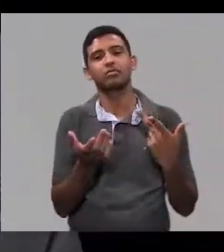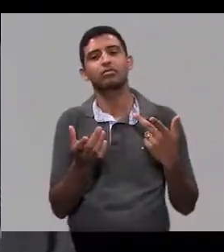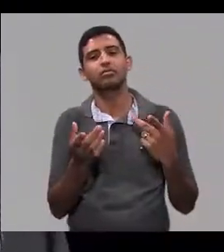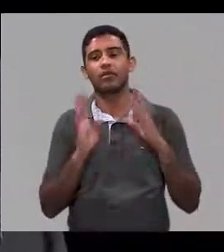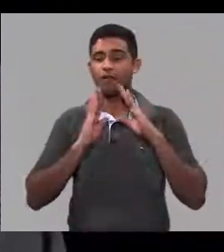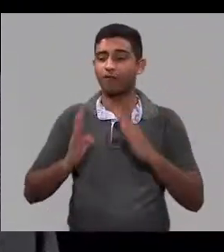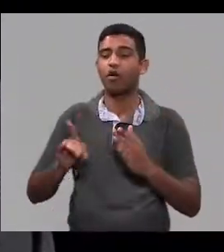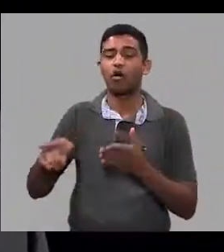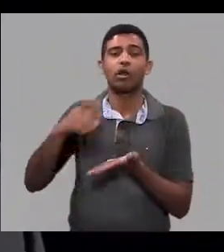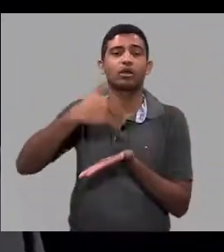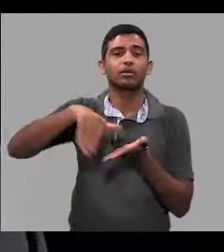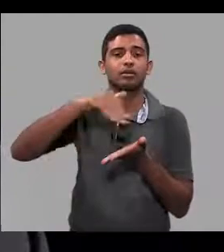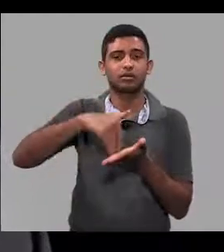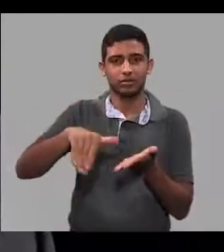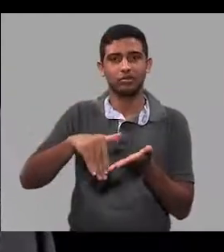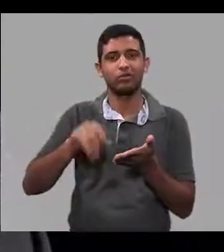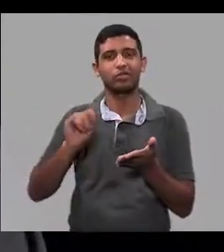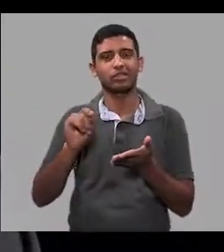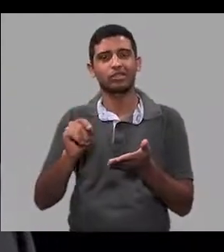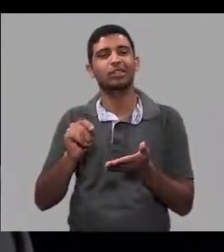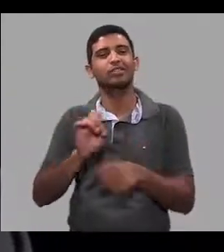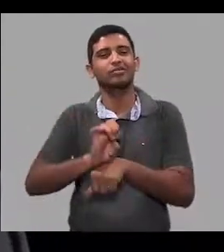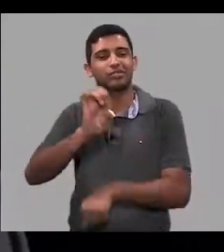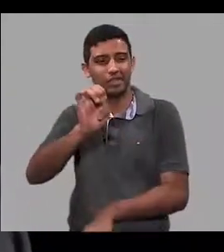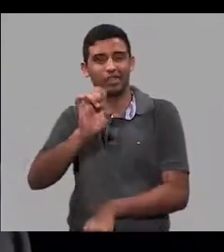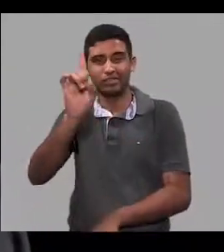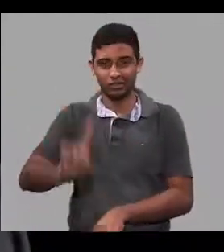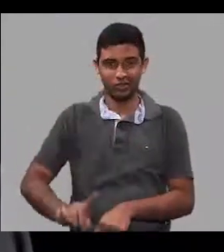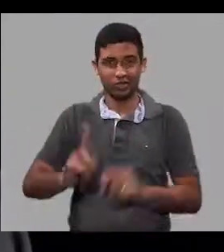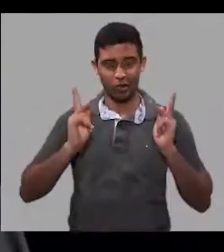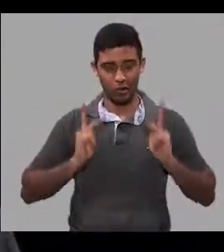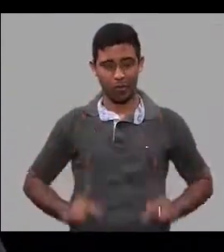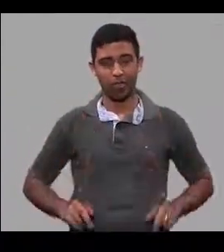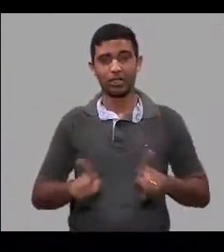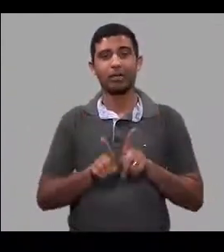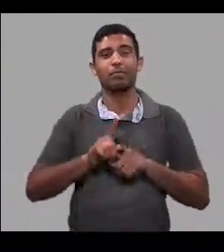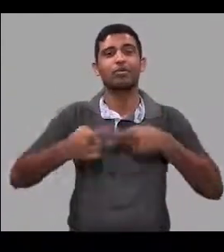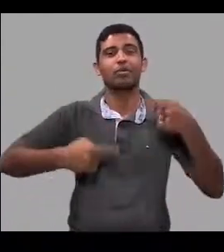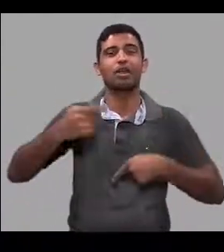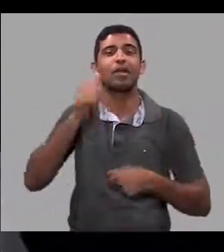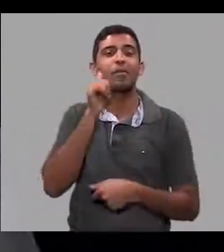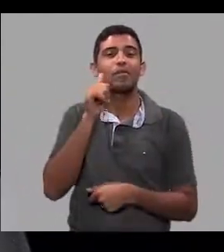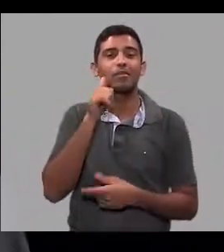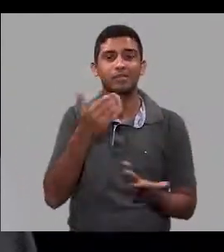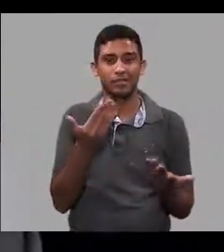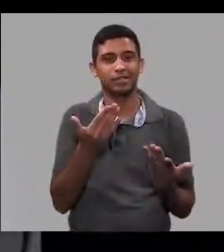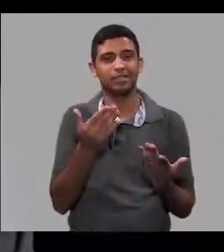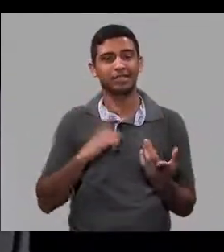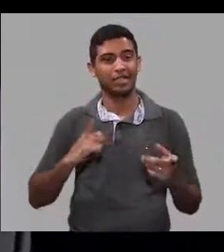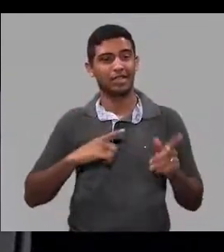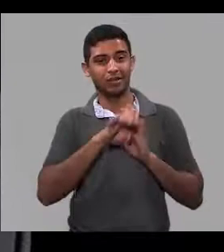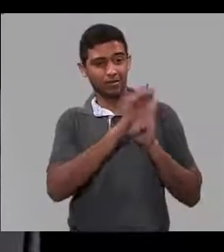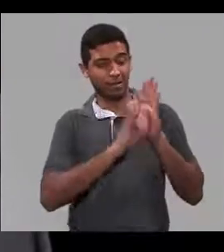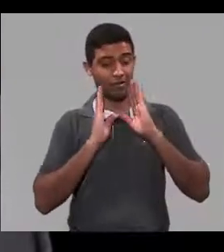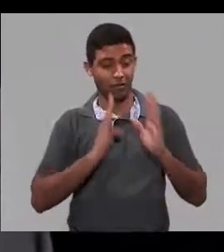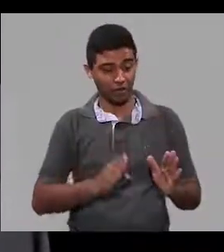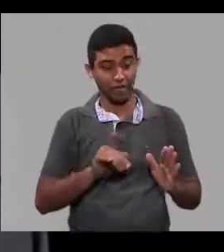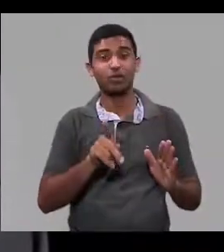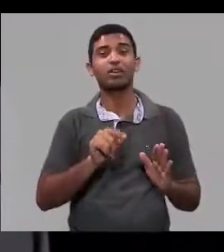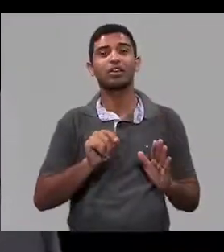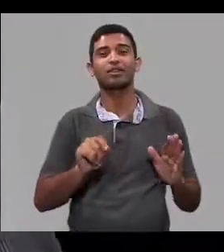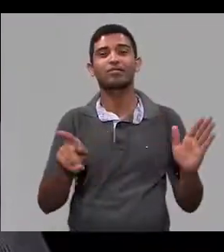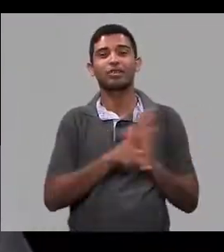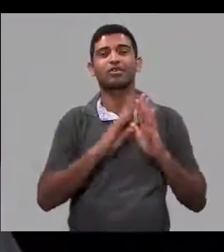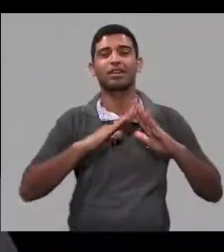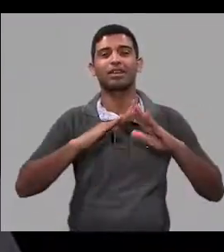para a Secretaria de Estado de Direitos Humanos e Políticas para as Mulheres, não é? E tem emendas também voltadas para a própria LERJ. Eu mesmo fiz uma